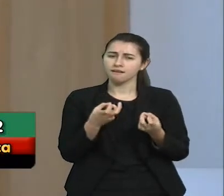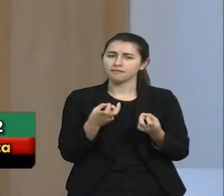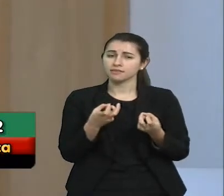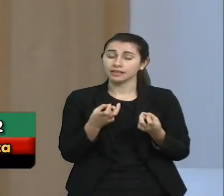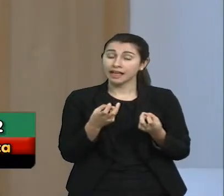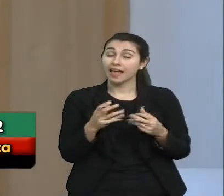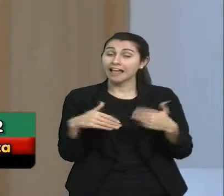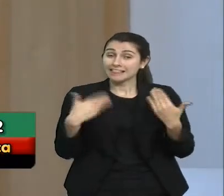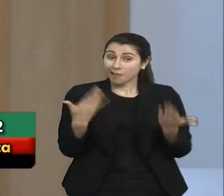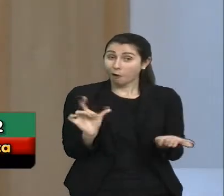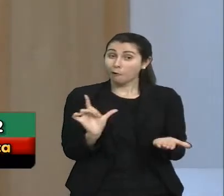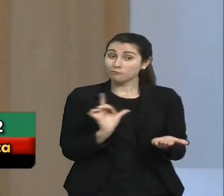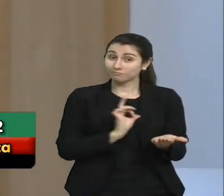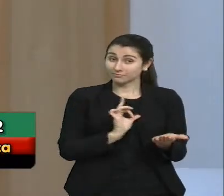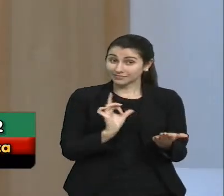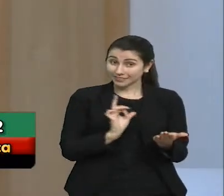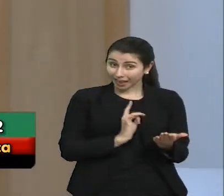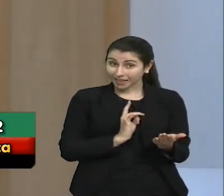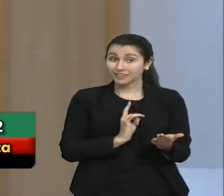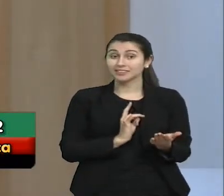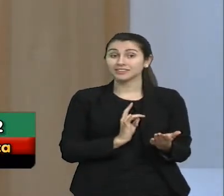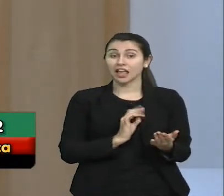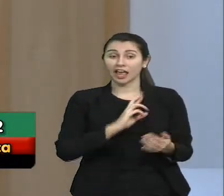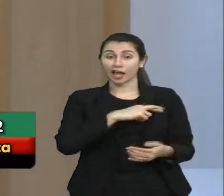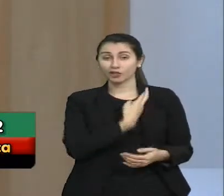existem religiões que são mais